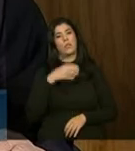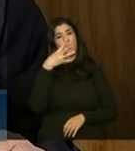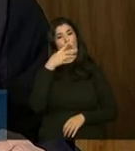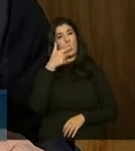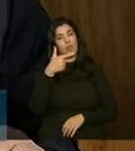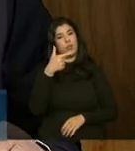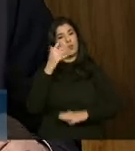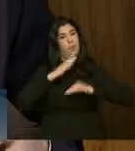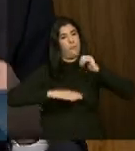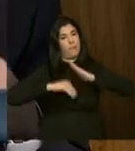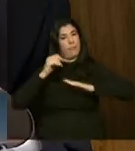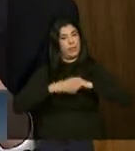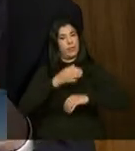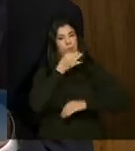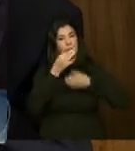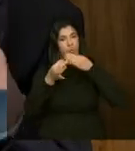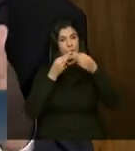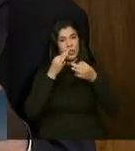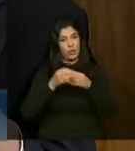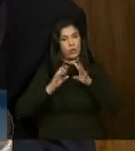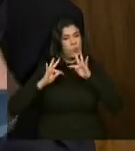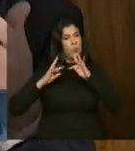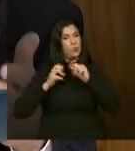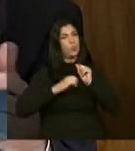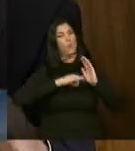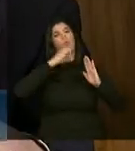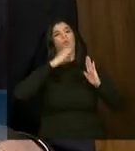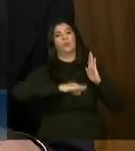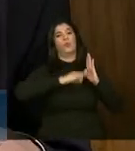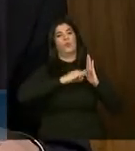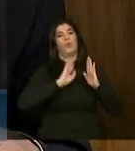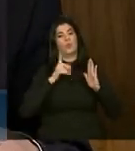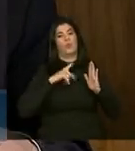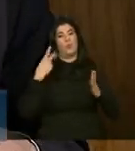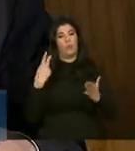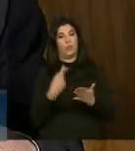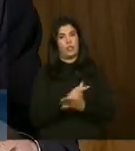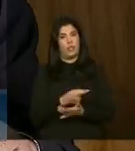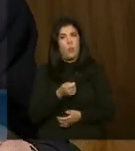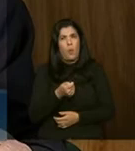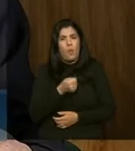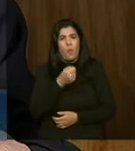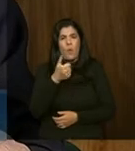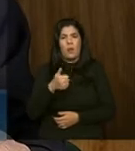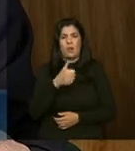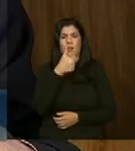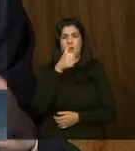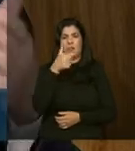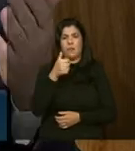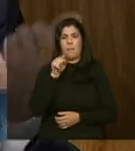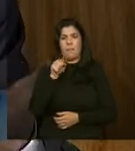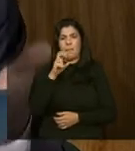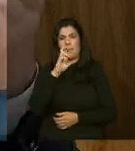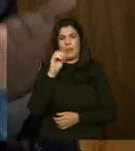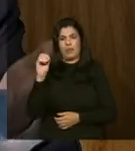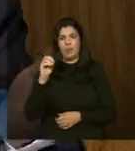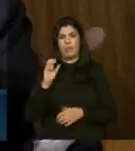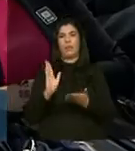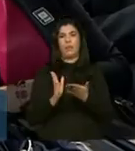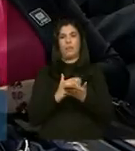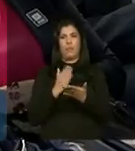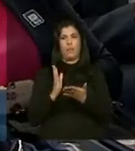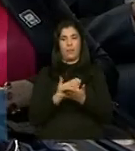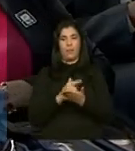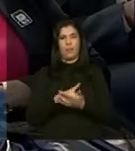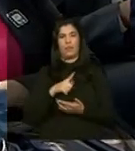42 medidas e todos os documentos extensos que compõem quase 1.500 páginas, que na verdade dão base